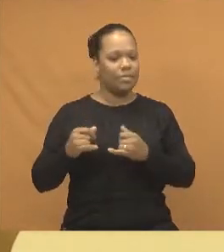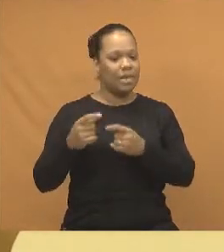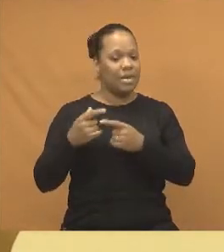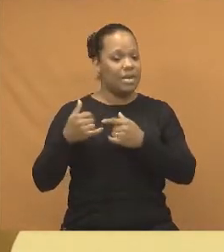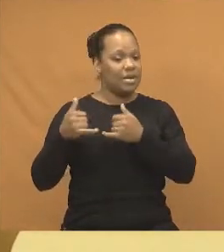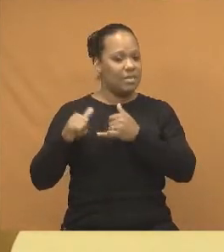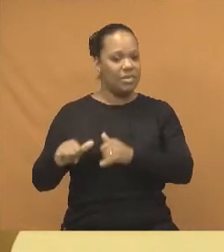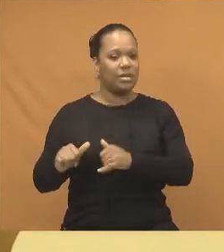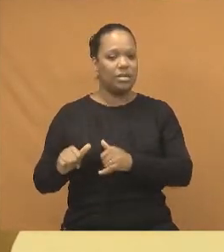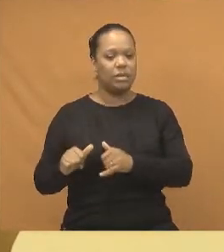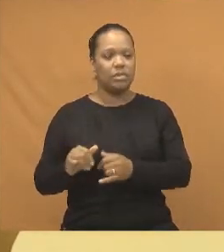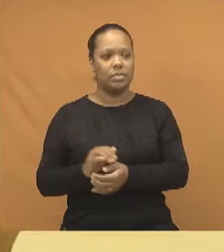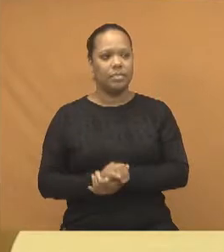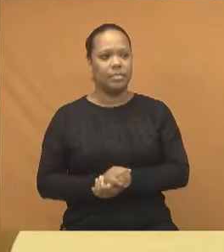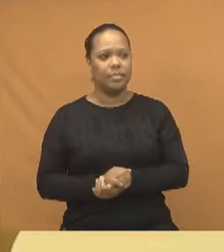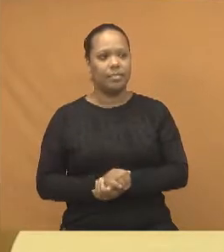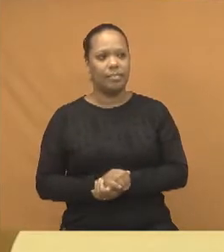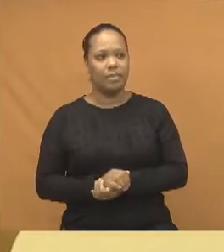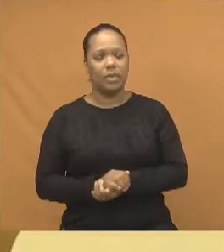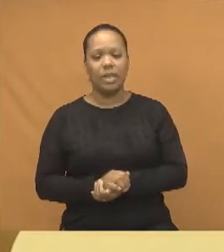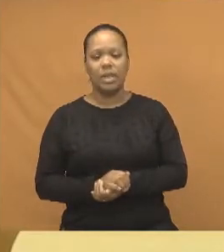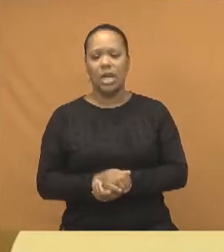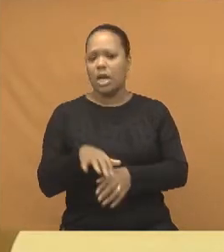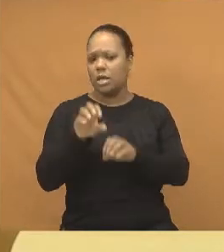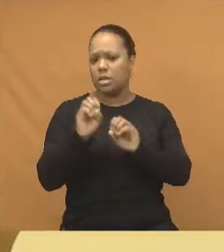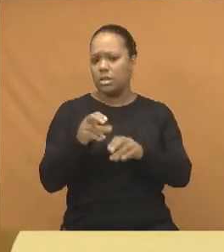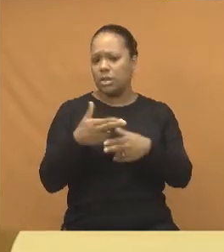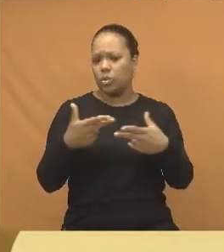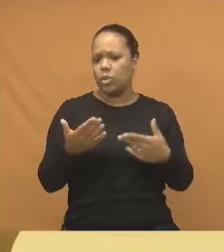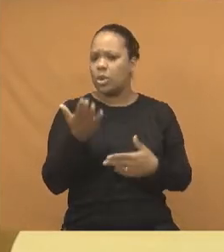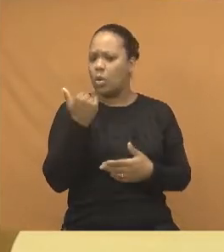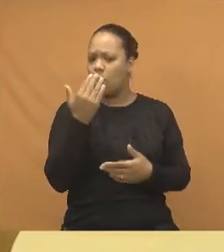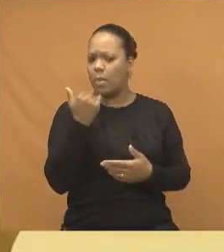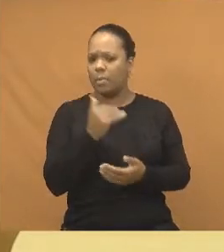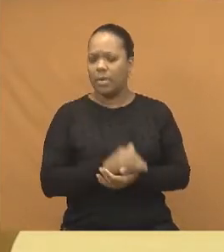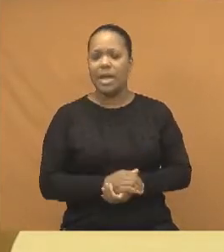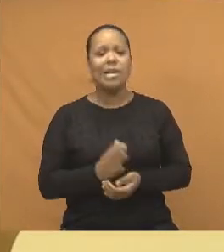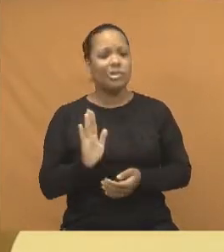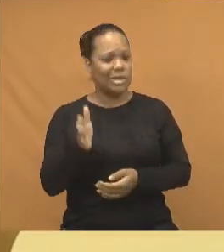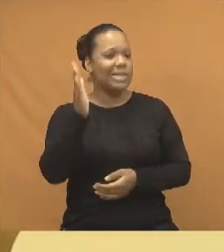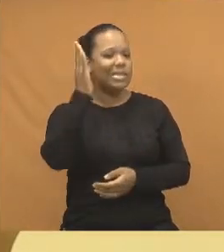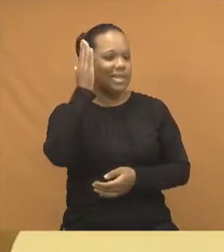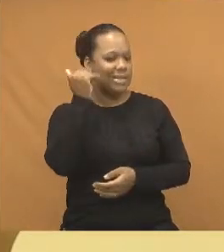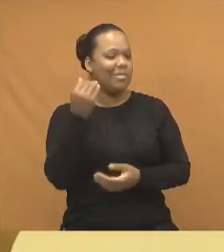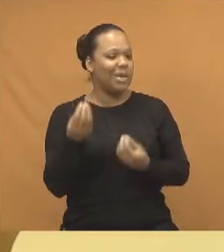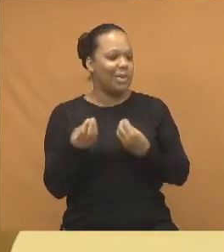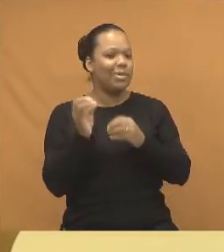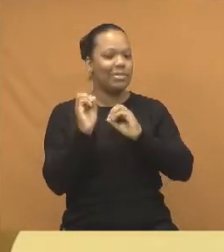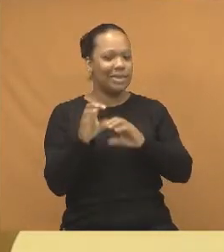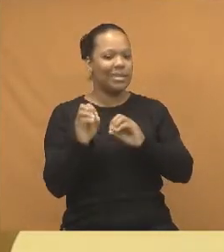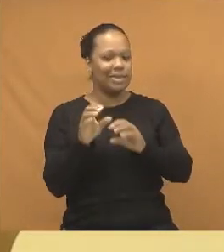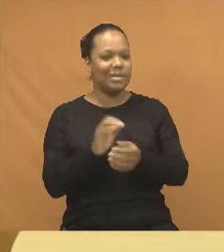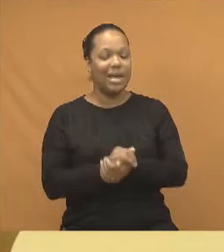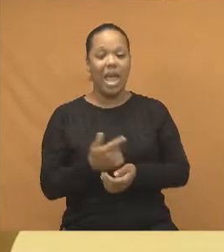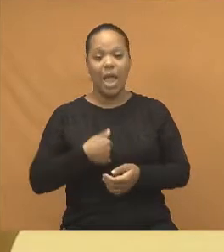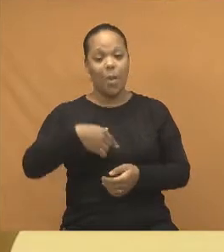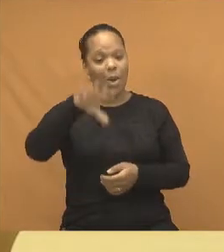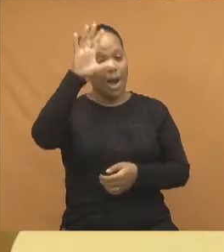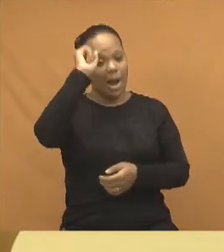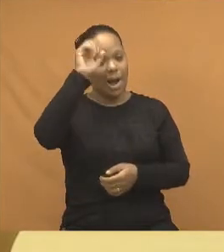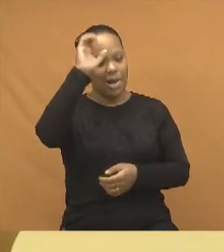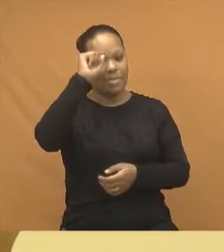Se fosse para me dar uma aula assim, de comer para o povo, eu já sabia como é que eu dava aula, porque eu aprendi